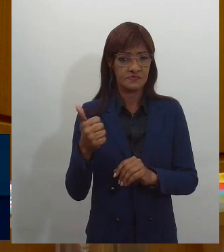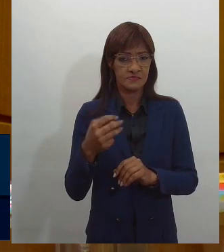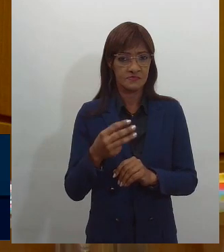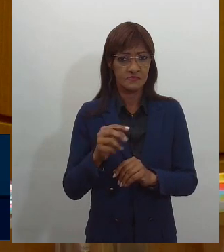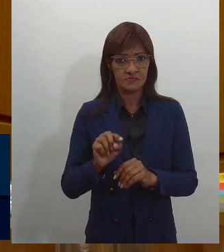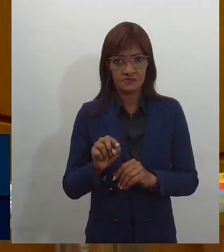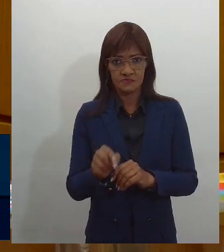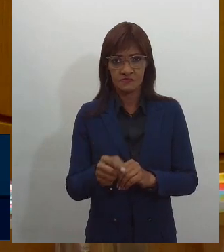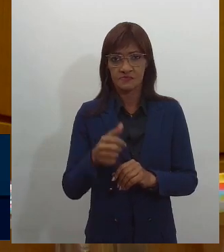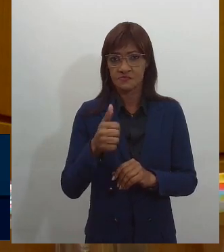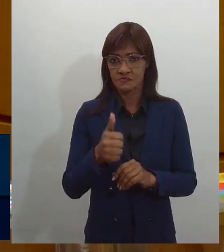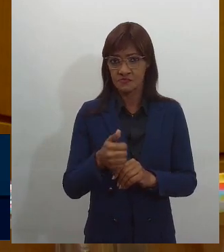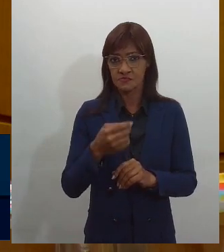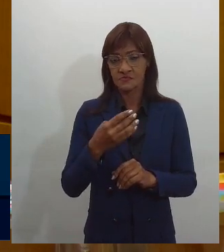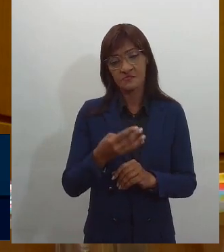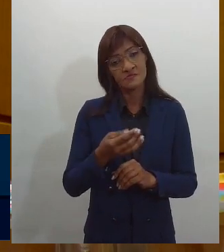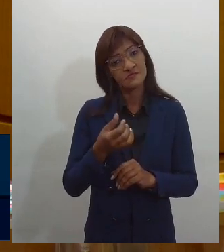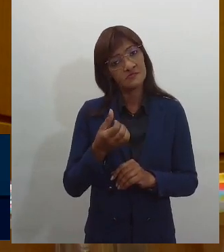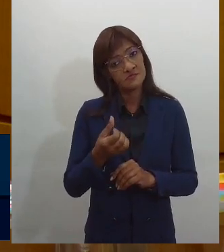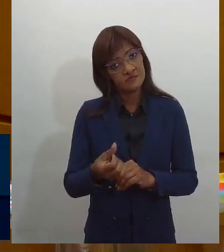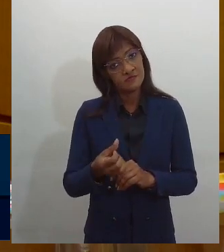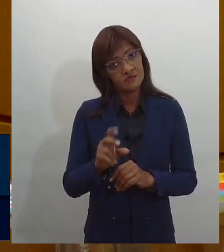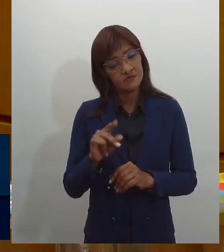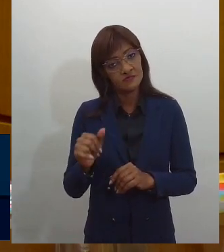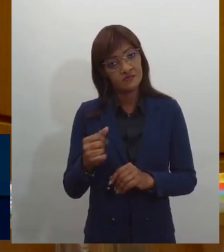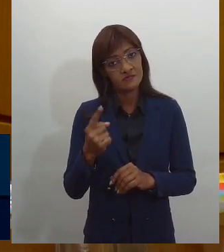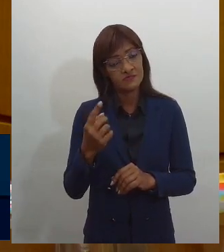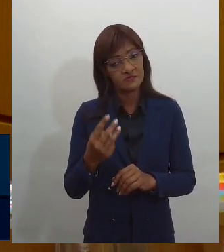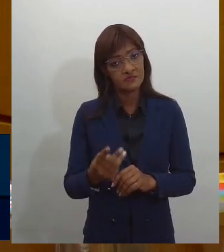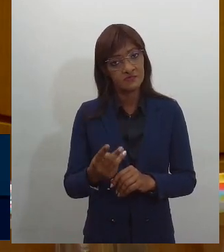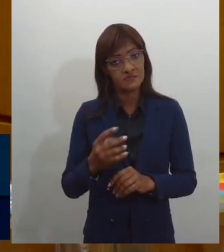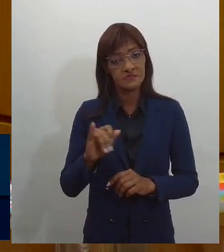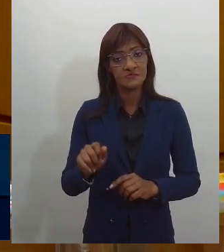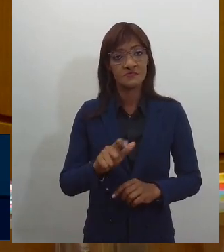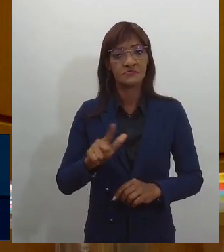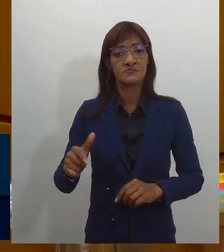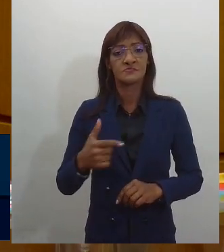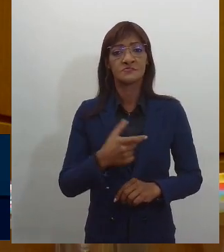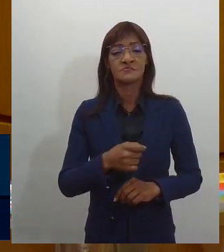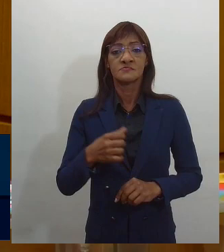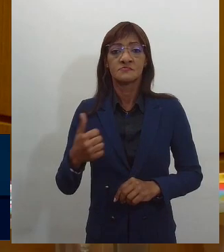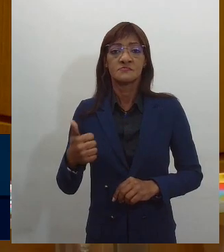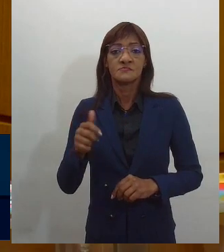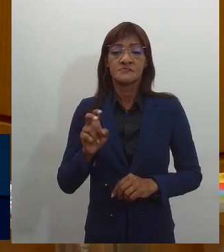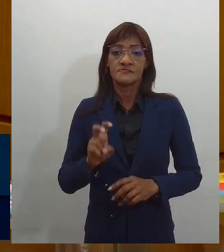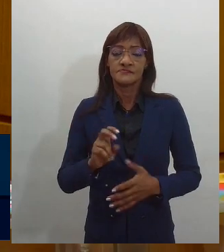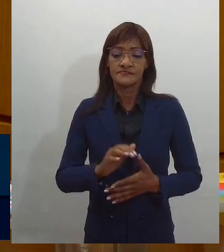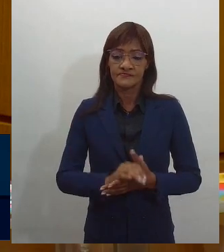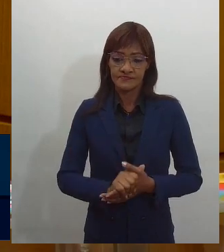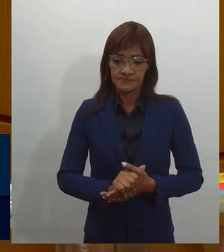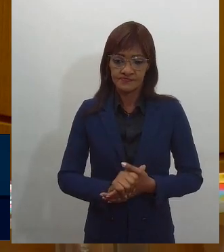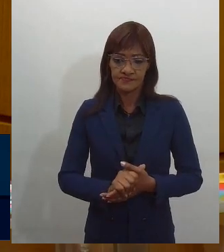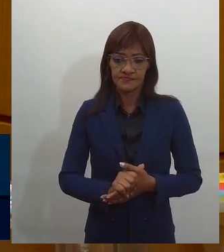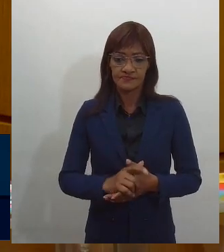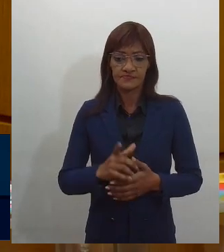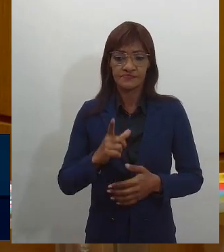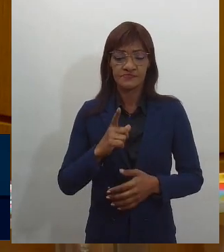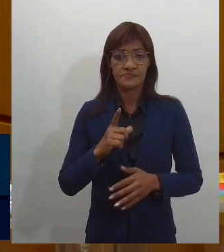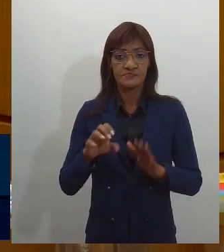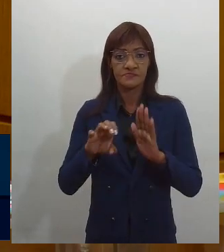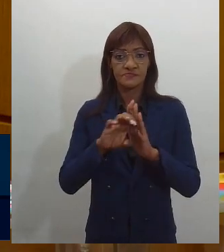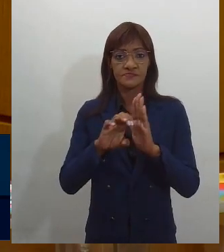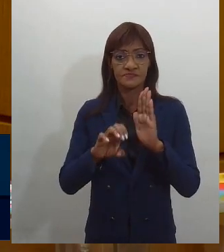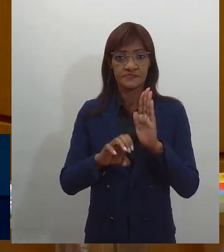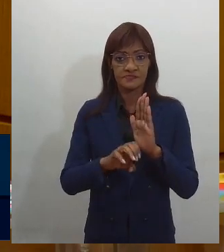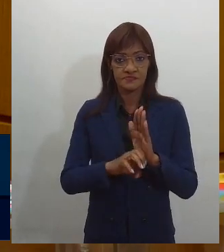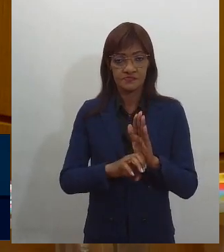13.146, de 13 de julho de 2015, instituiu o Estatuto da Pessoa com Deficiência